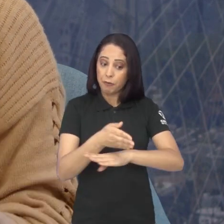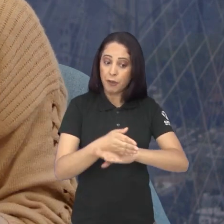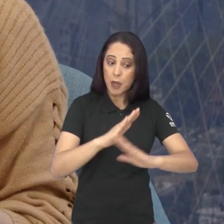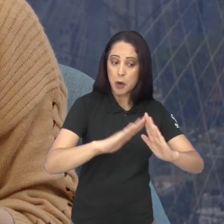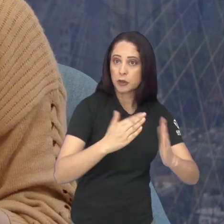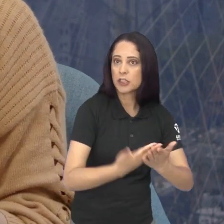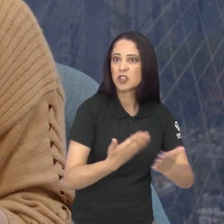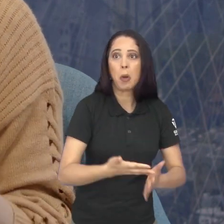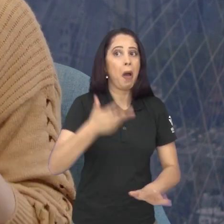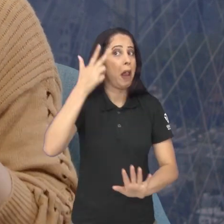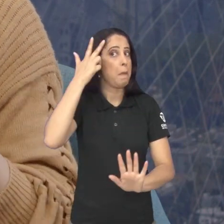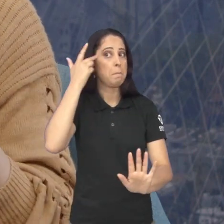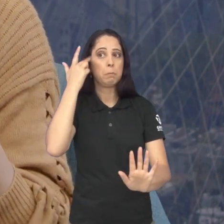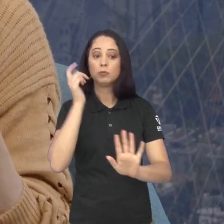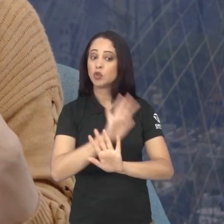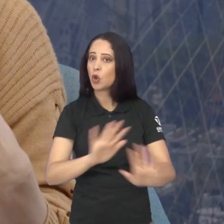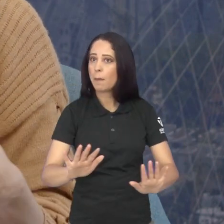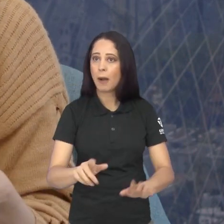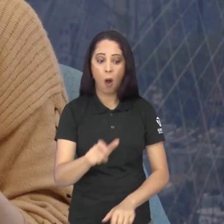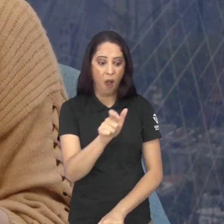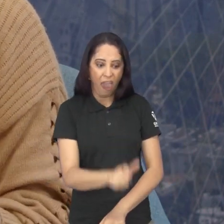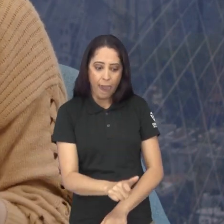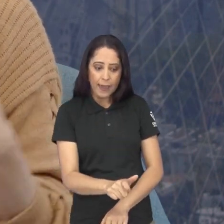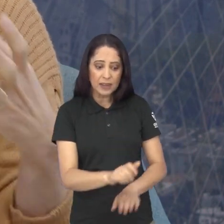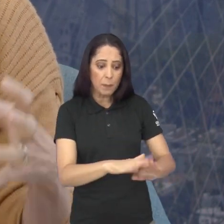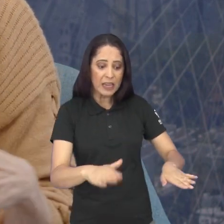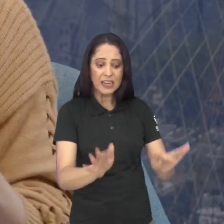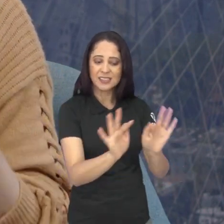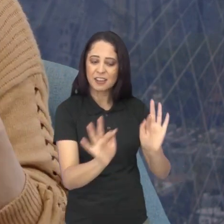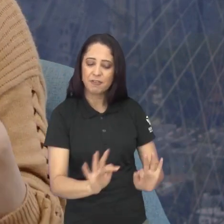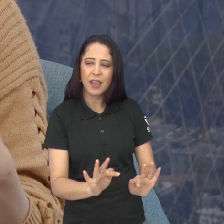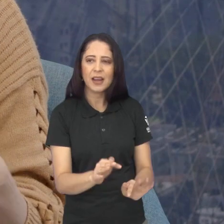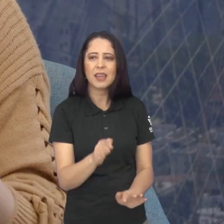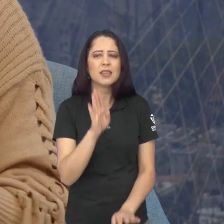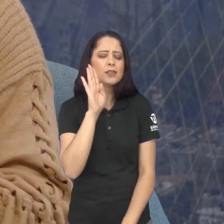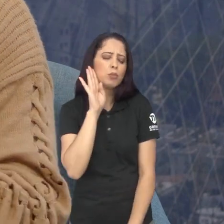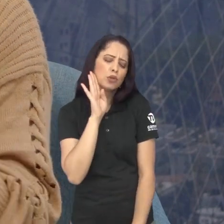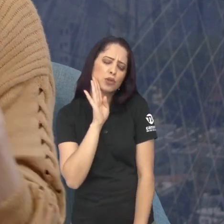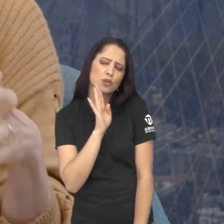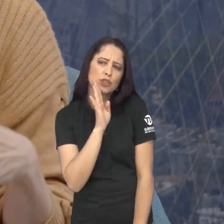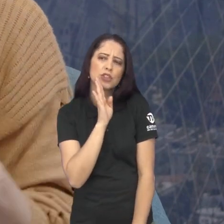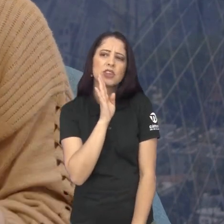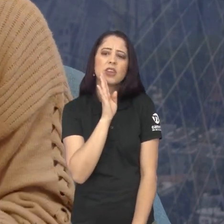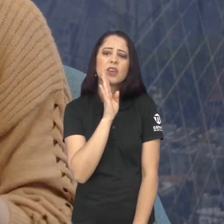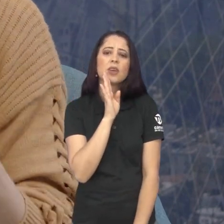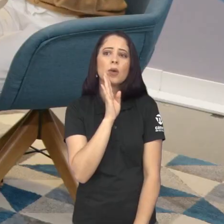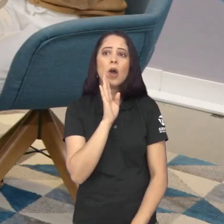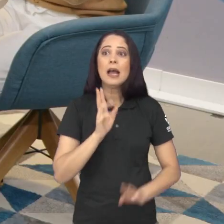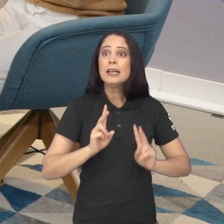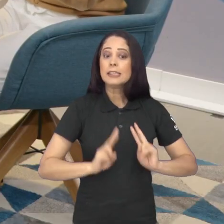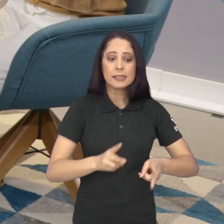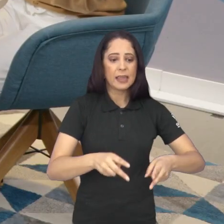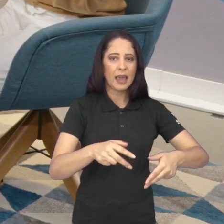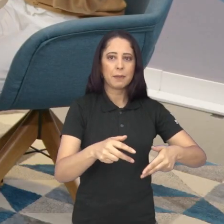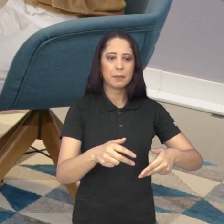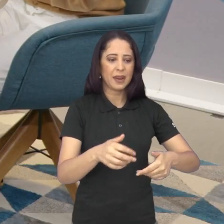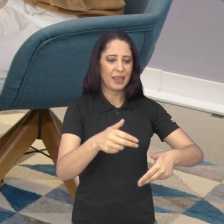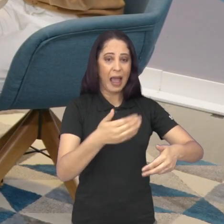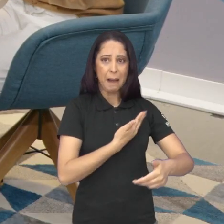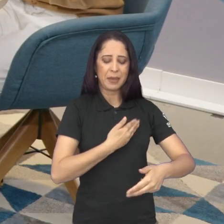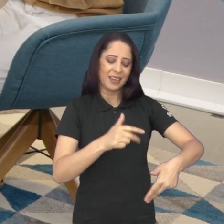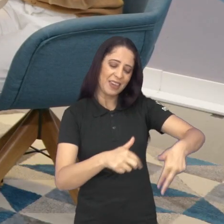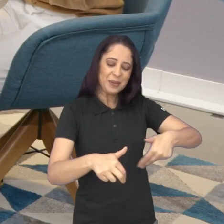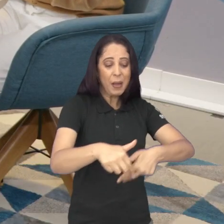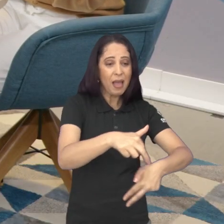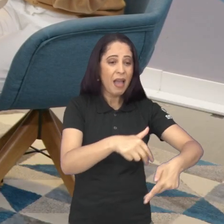poder voltar ao trabalho, mas ele era uma criança sempre muito feliz, muito boazinha, muito querida na escola, sempre interagiu muito bem